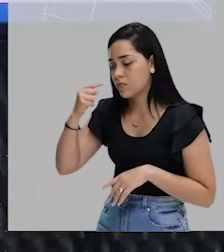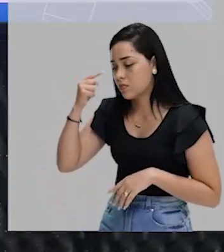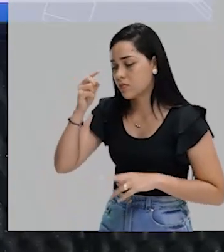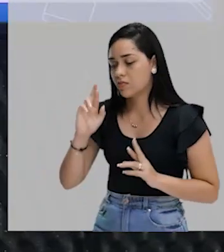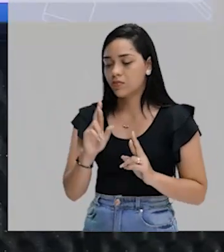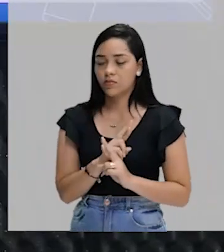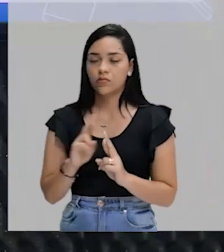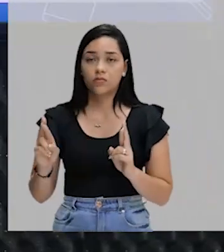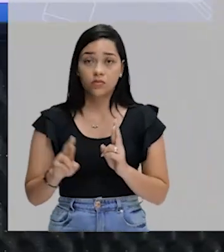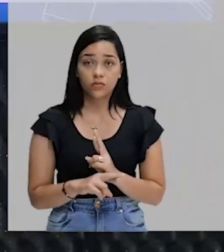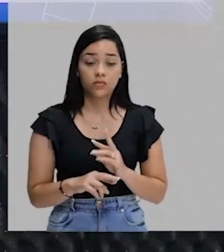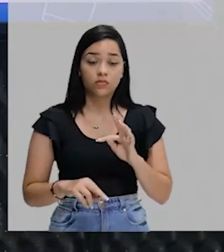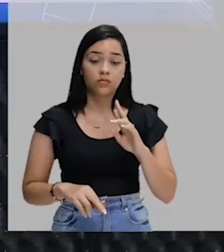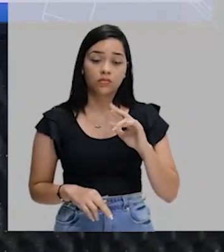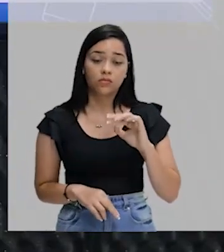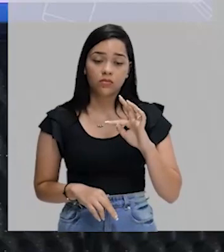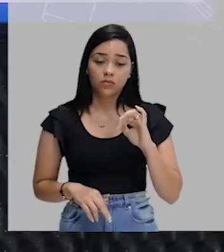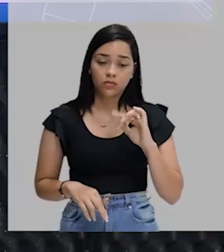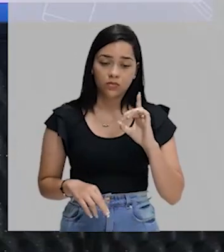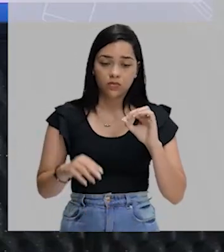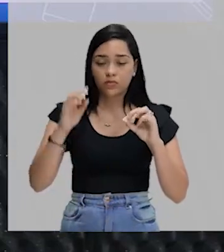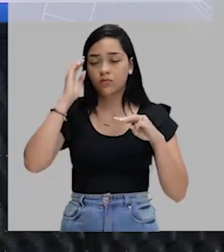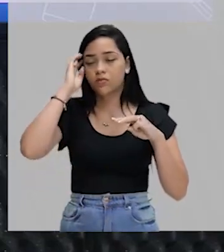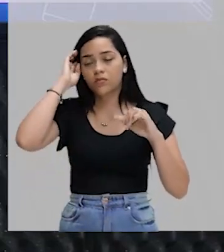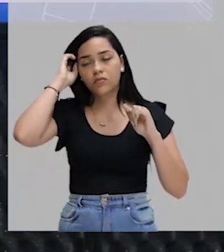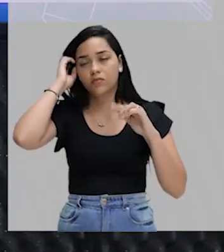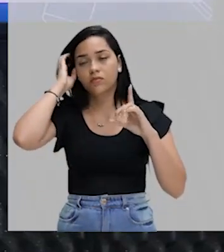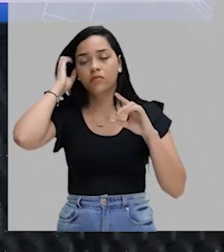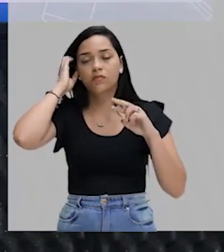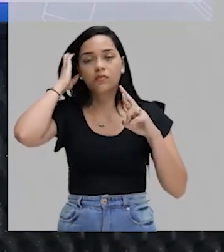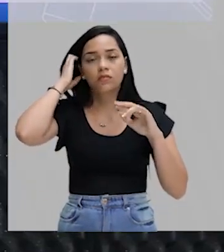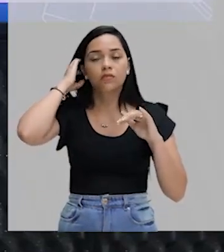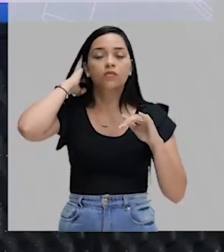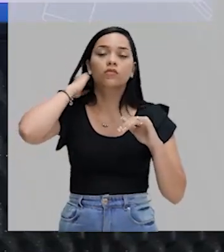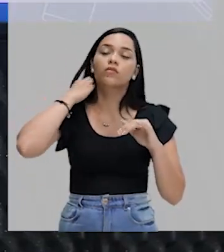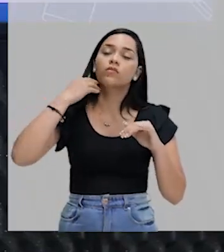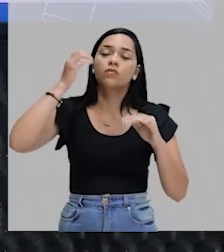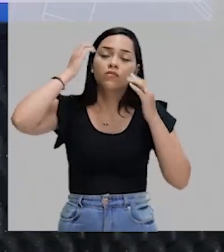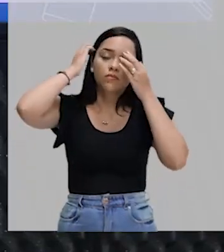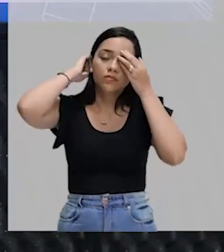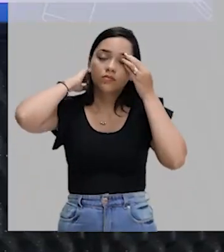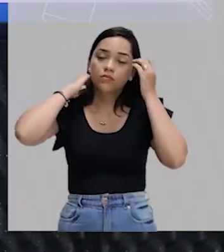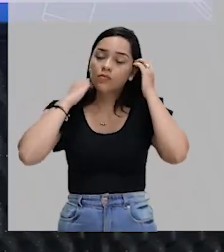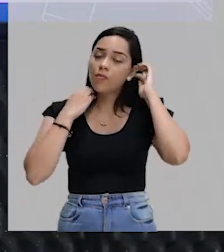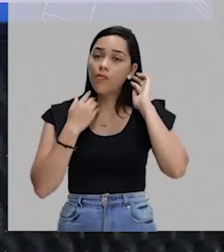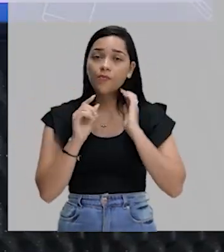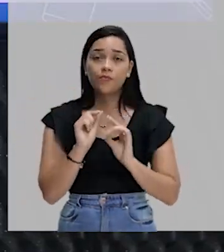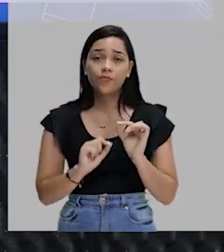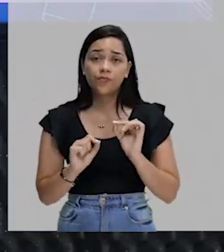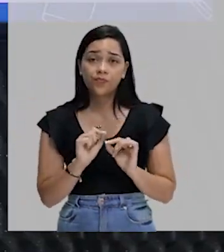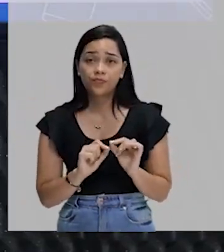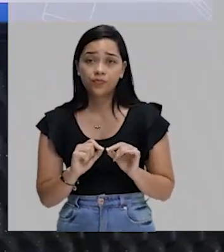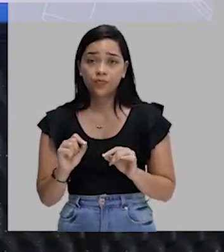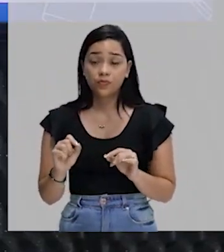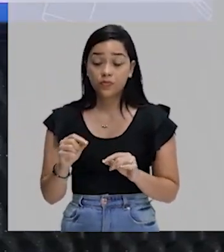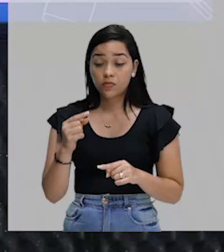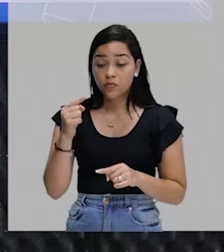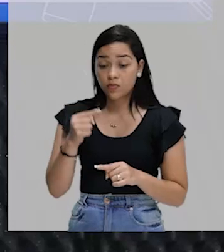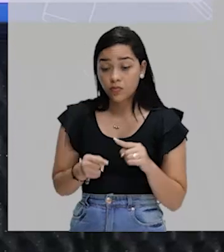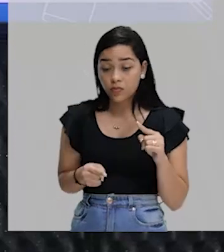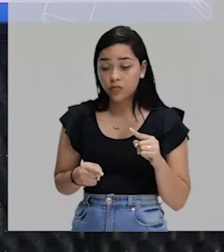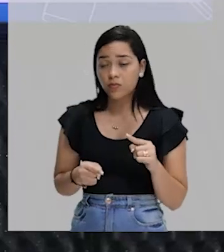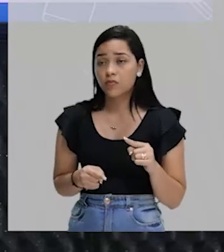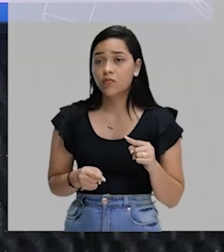em relação ao Tratado de Madrid. Observe que, na verdade, houve um descumprimento de